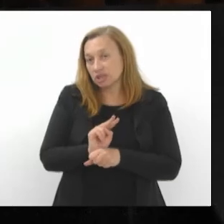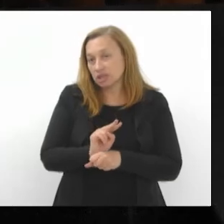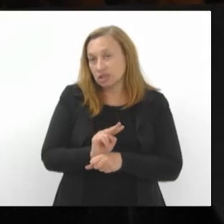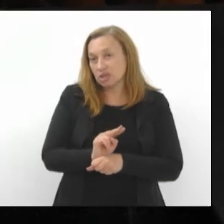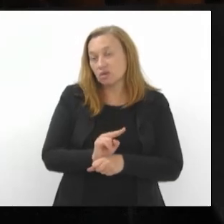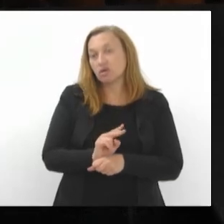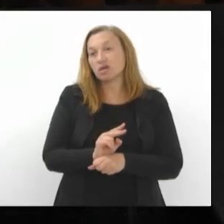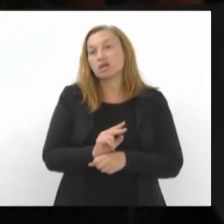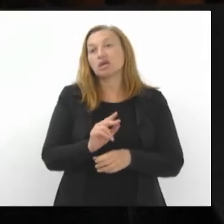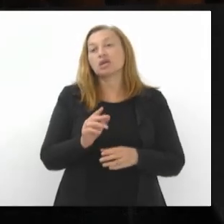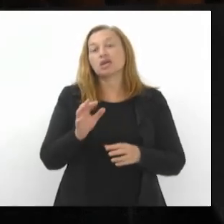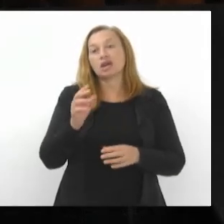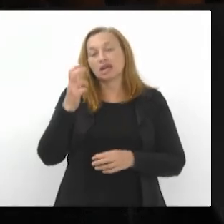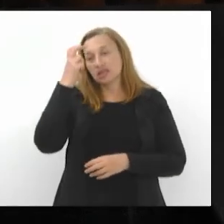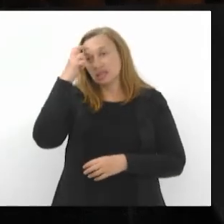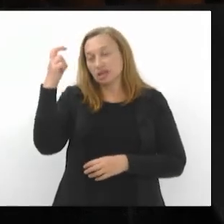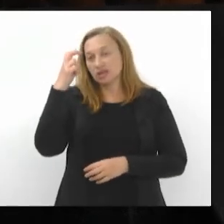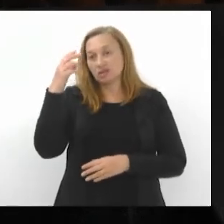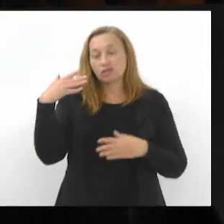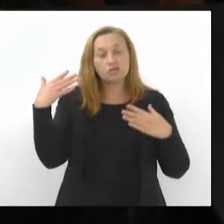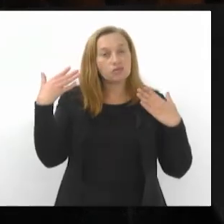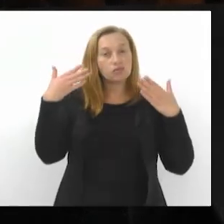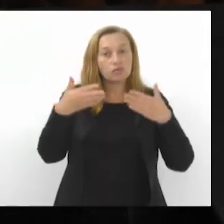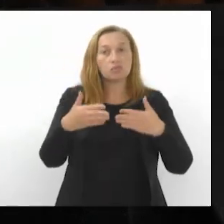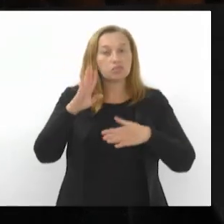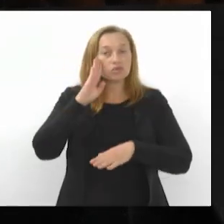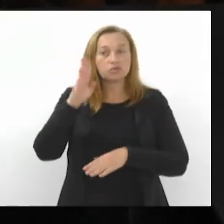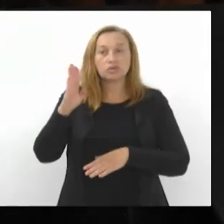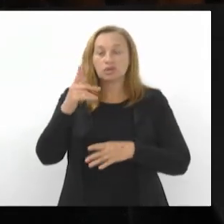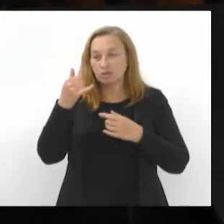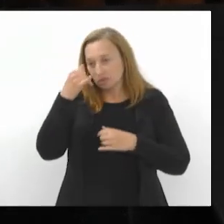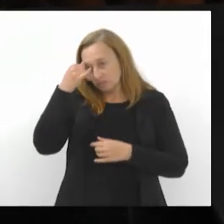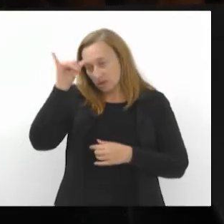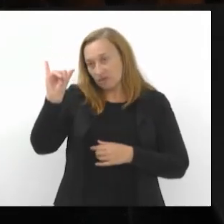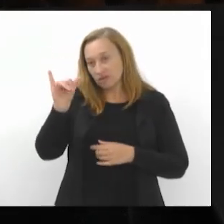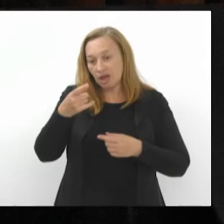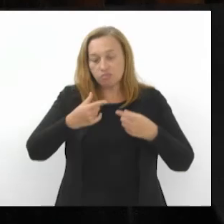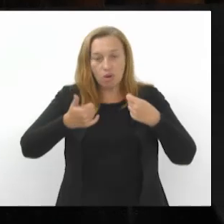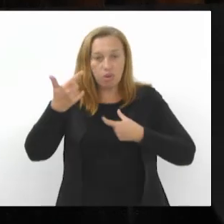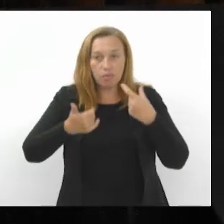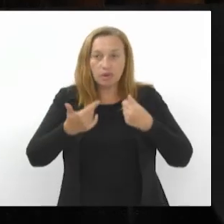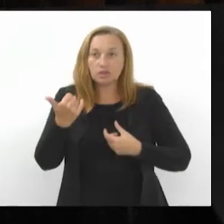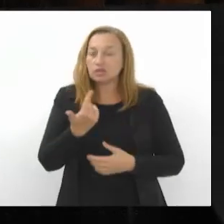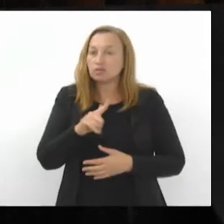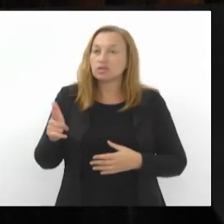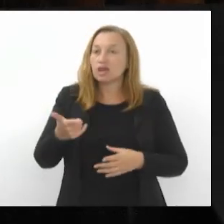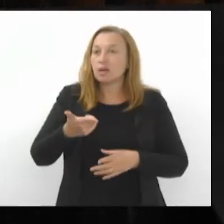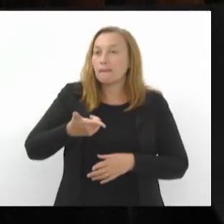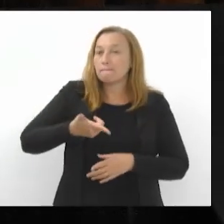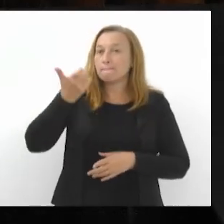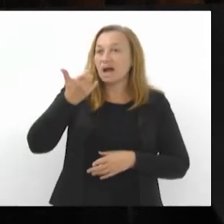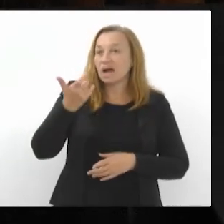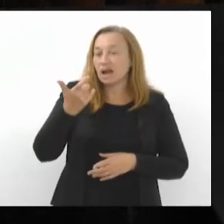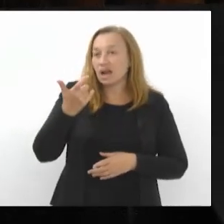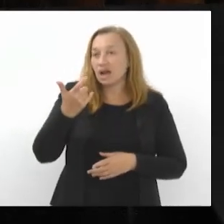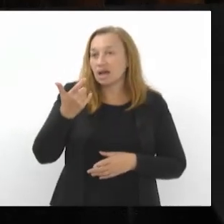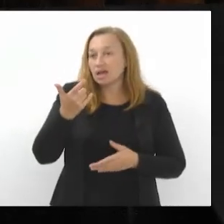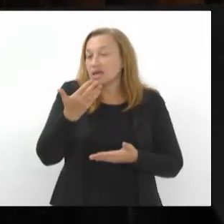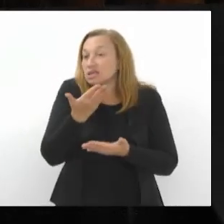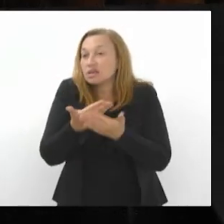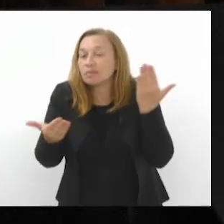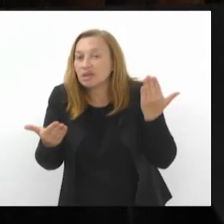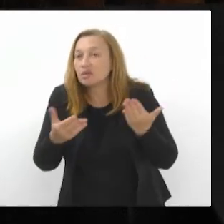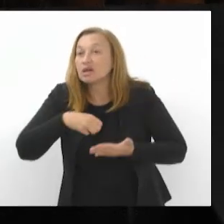a inteligência como elementos centrais para evitar o tiroteio, porque não existe bala perdida. Essa bala